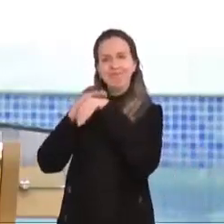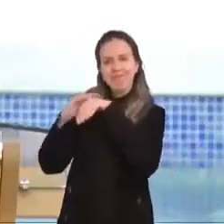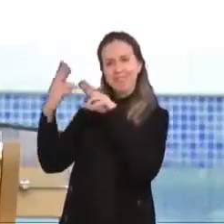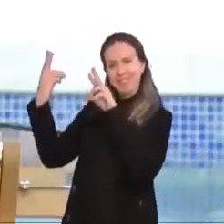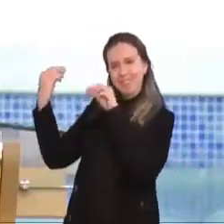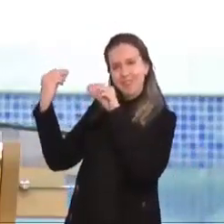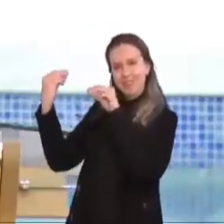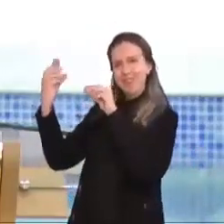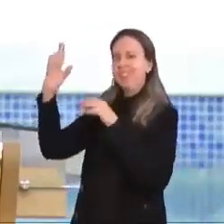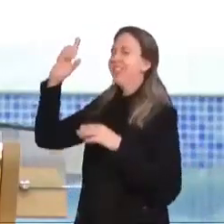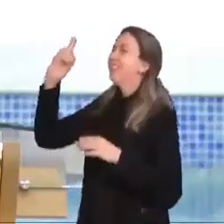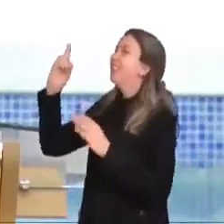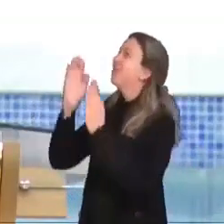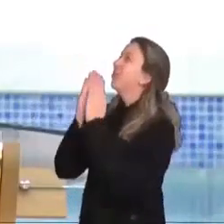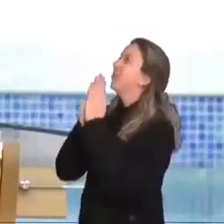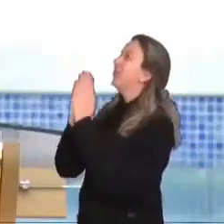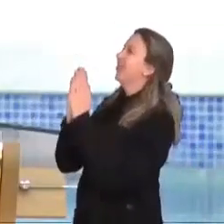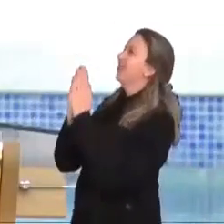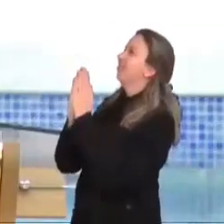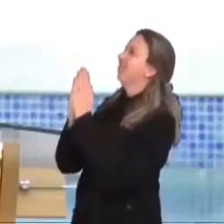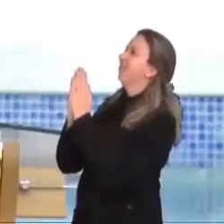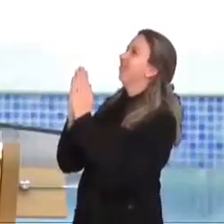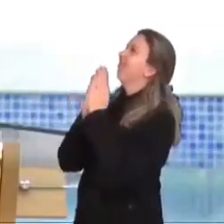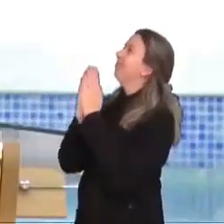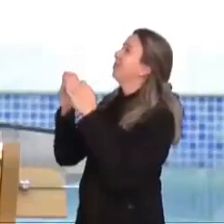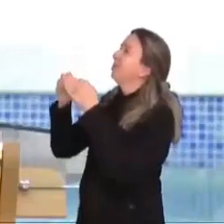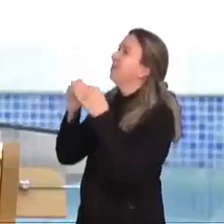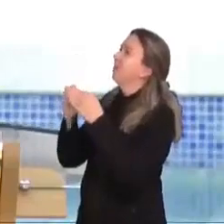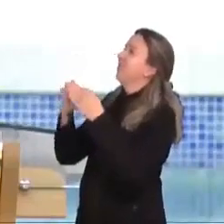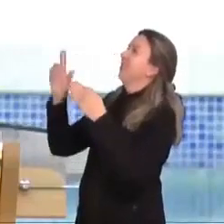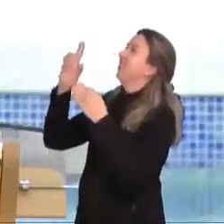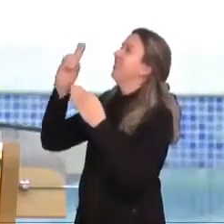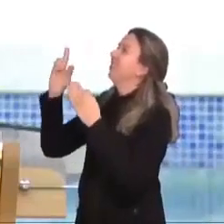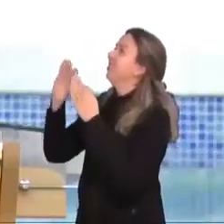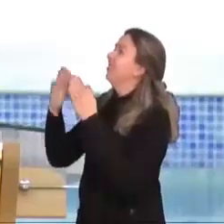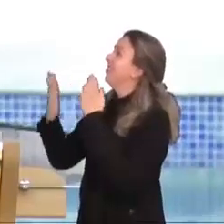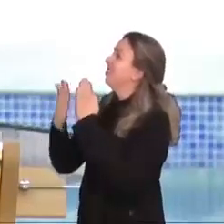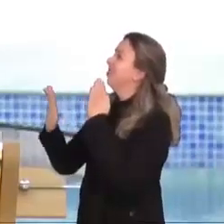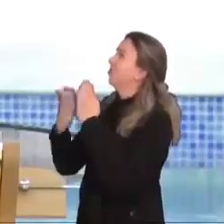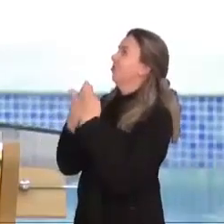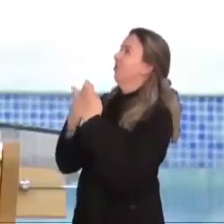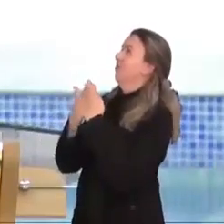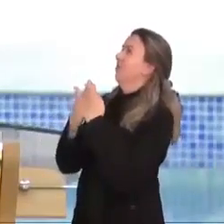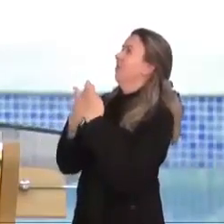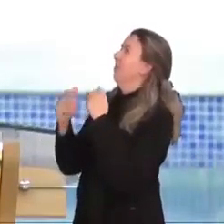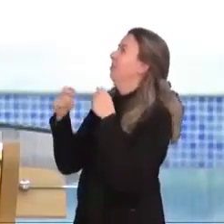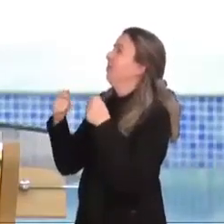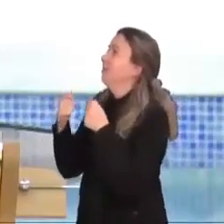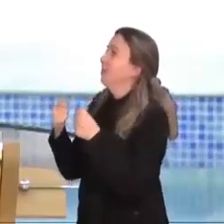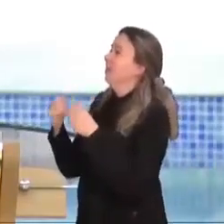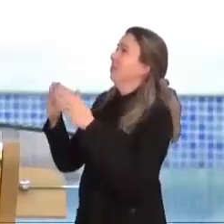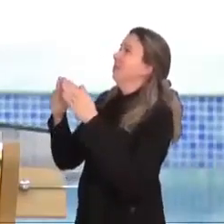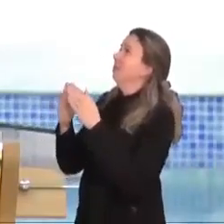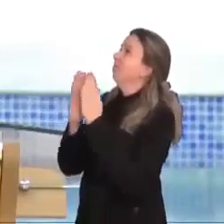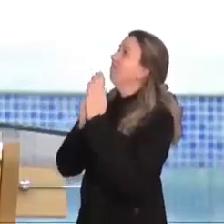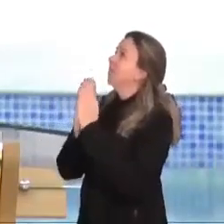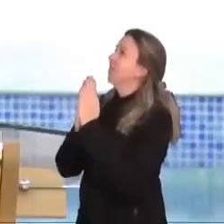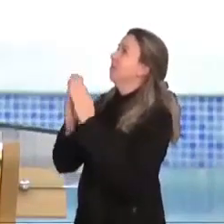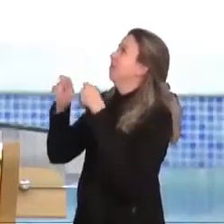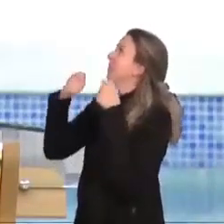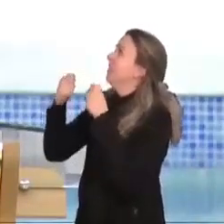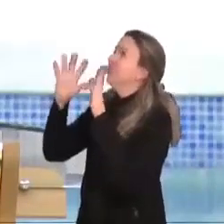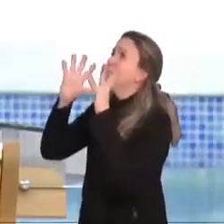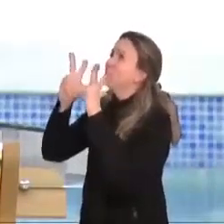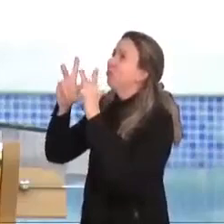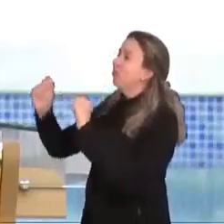Porque só ora quem reconhece que é homem. Só ora quem reconhece que depende